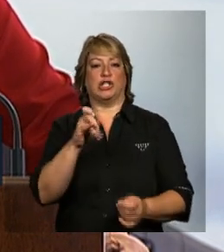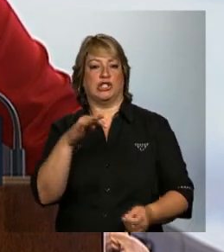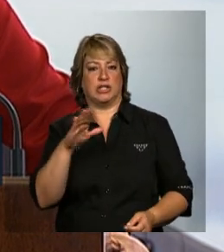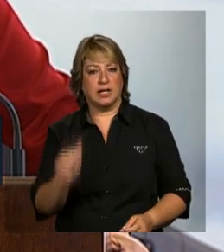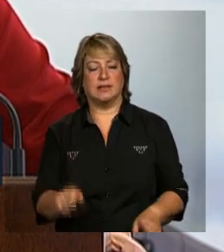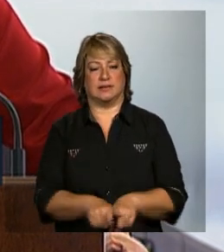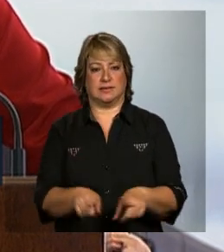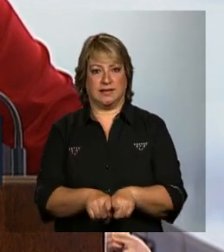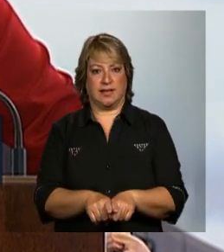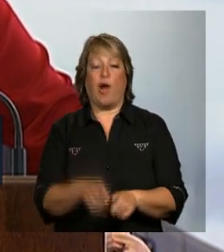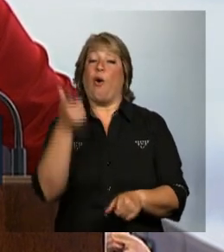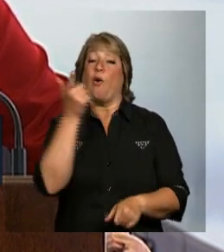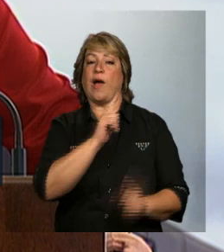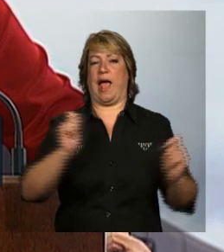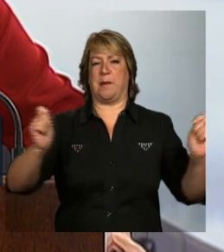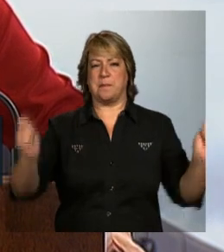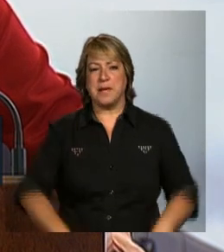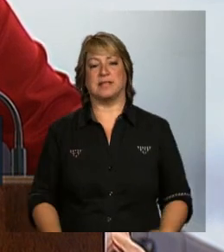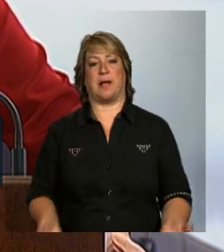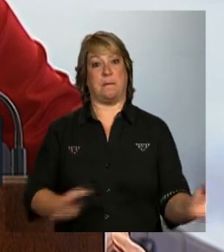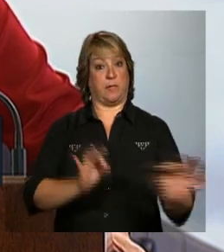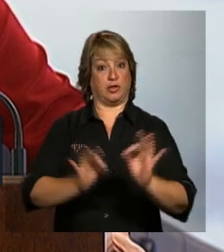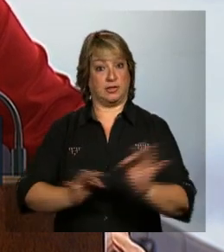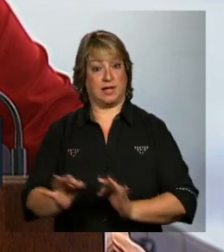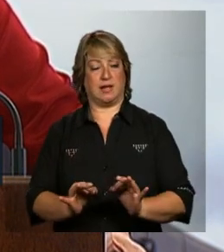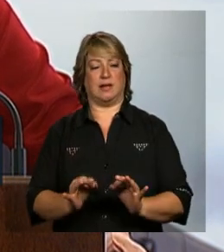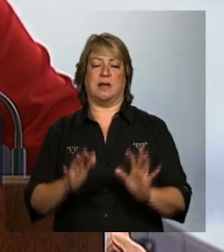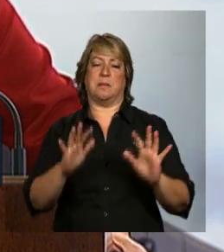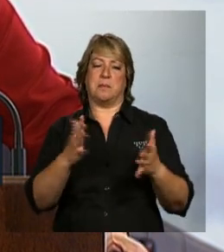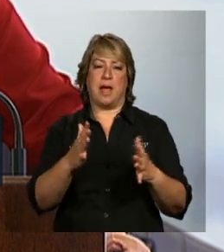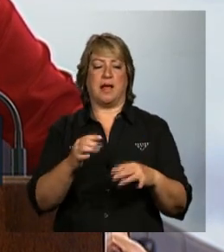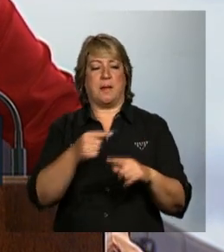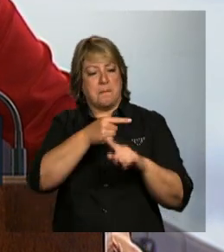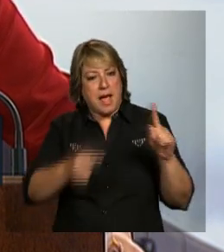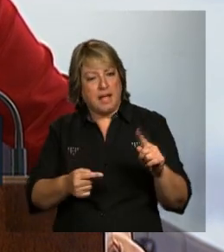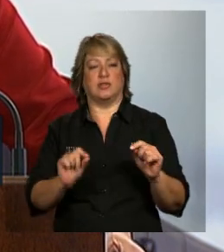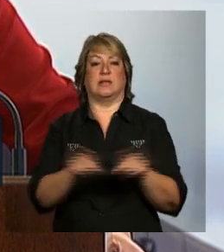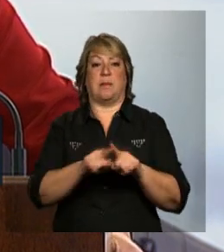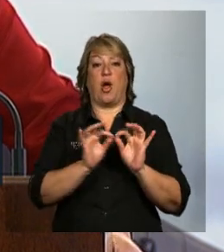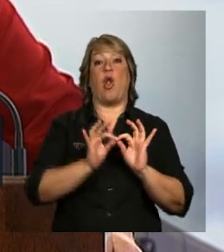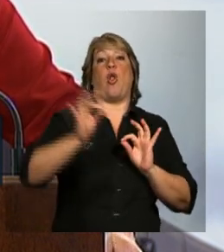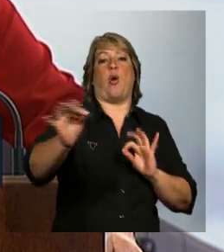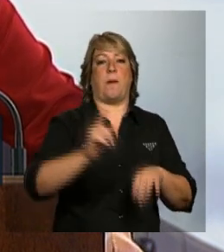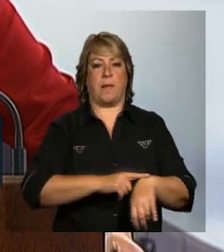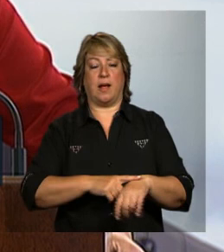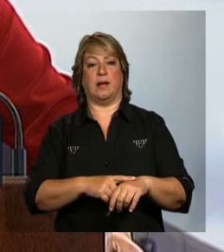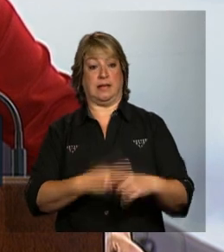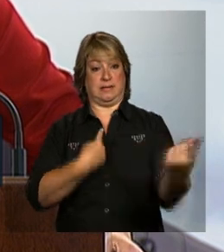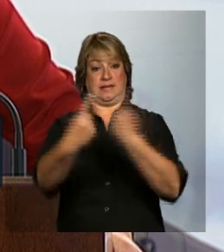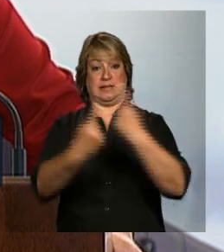vamos que adquirir a capacidade de projetar a médio e longo prazo um sistema de transporte